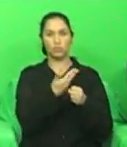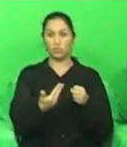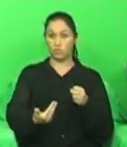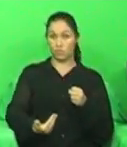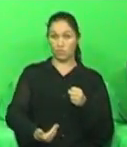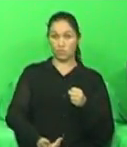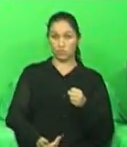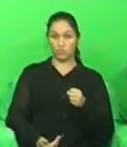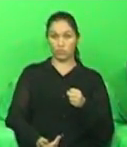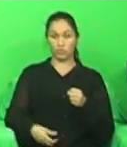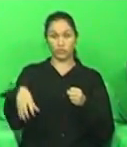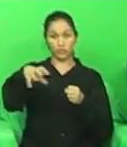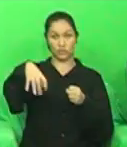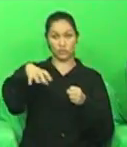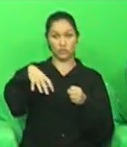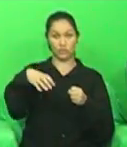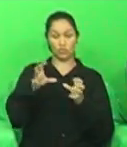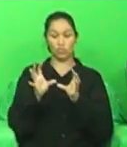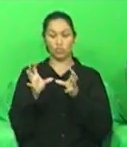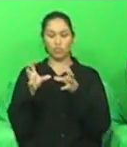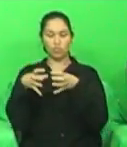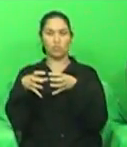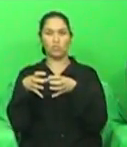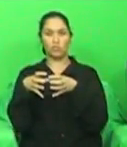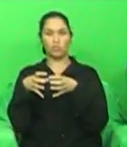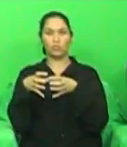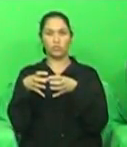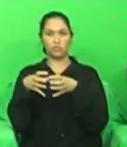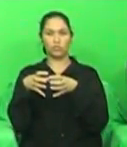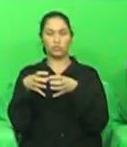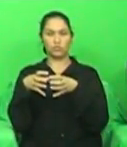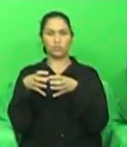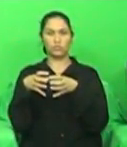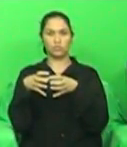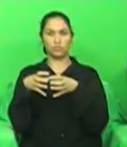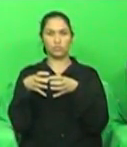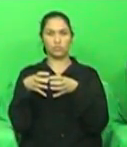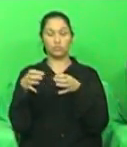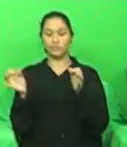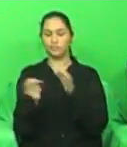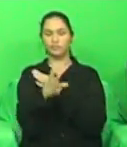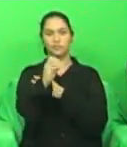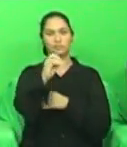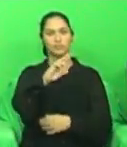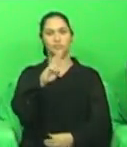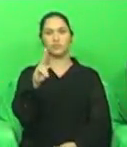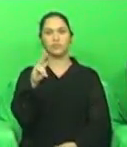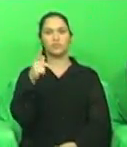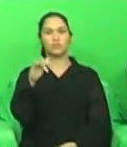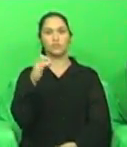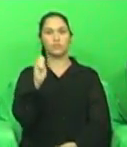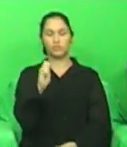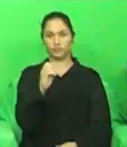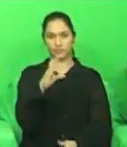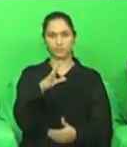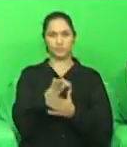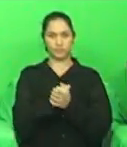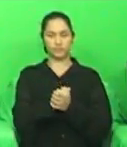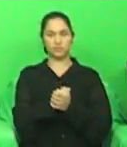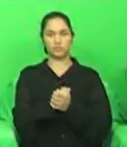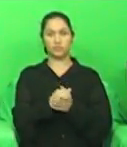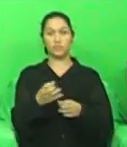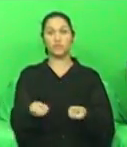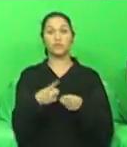corrupção o dito coplas e aí nós podemos buscar eles situações que